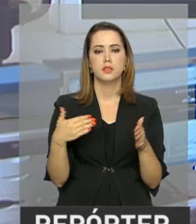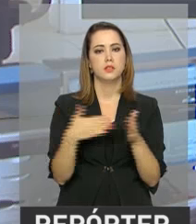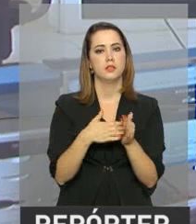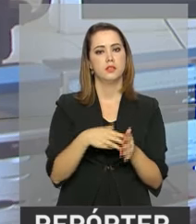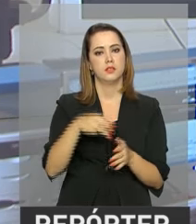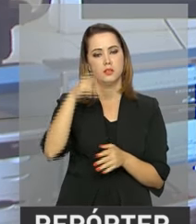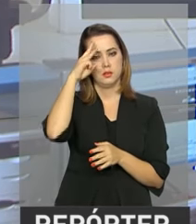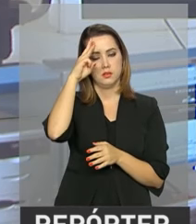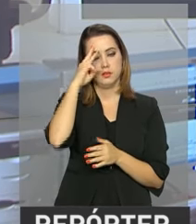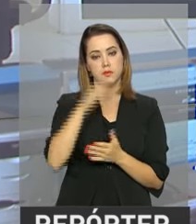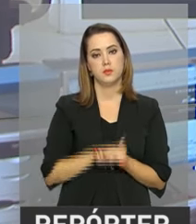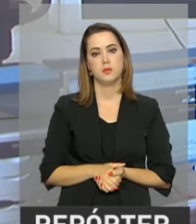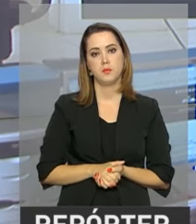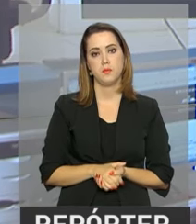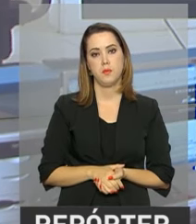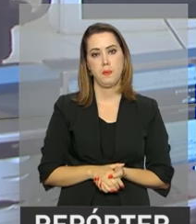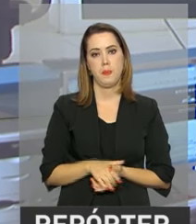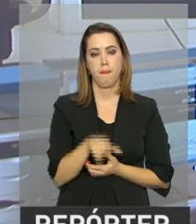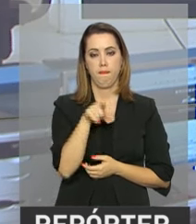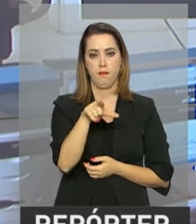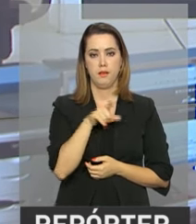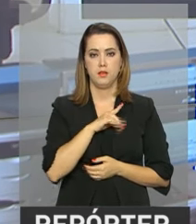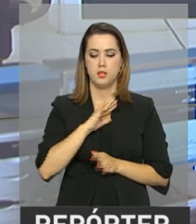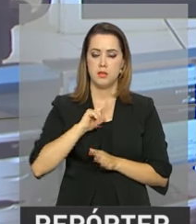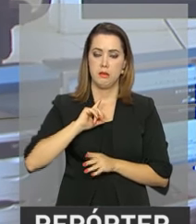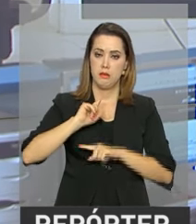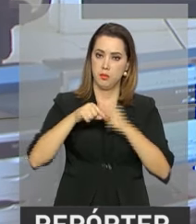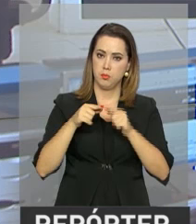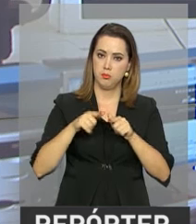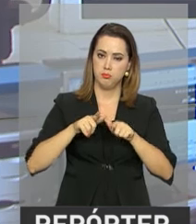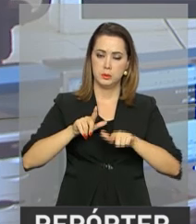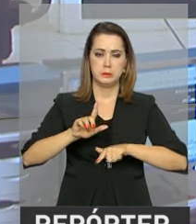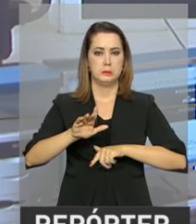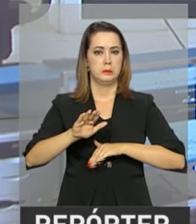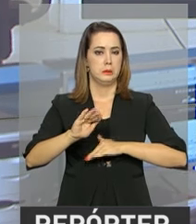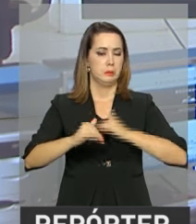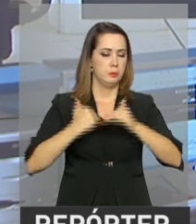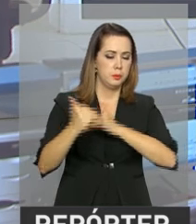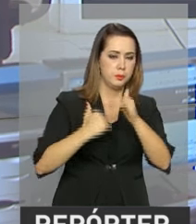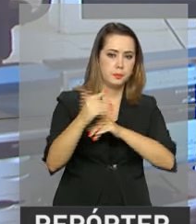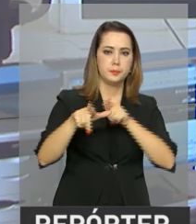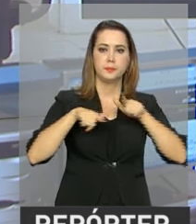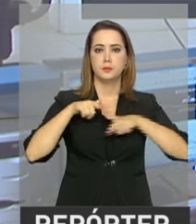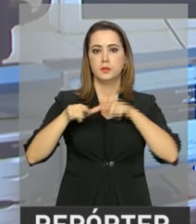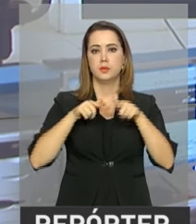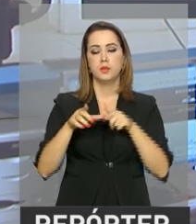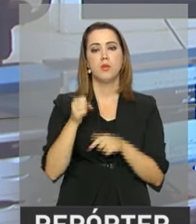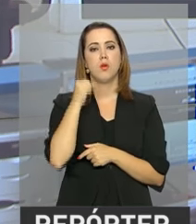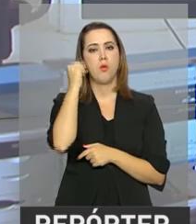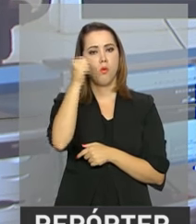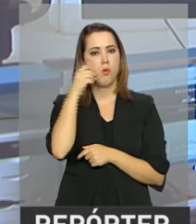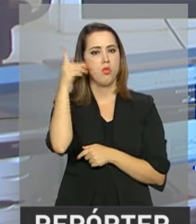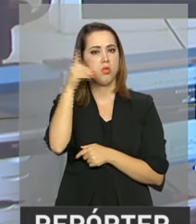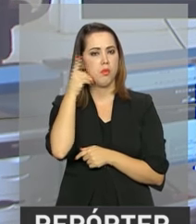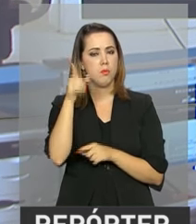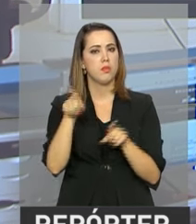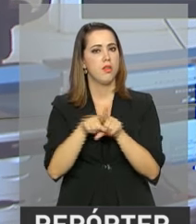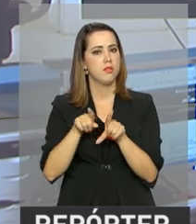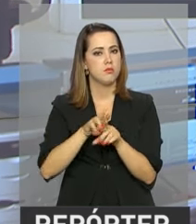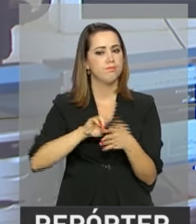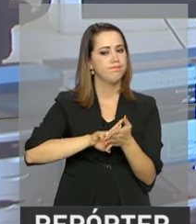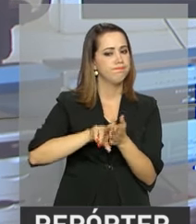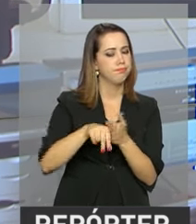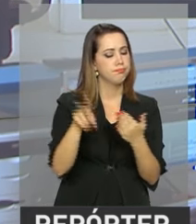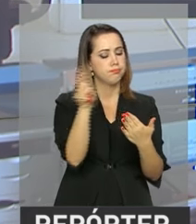terça-feira. E após a intensa atividade política dos últimos dias no Congresso, os parlamentares têm agora uma série de medidas para